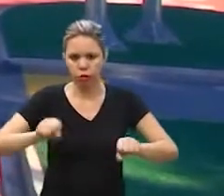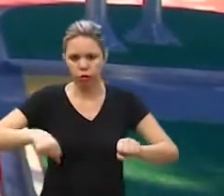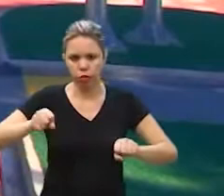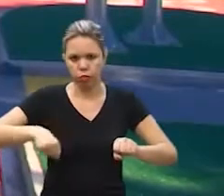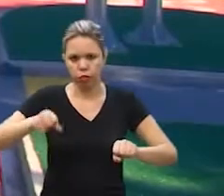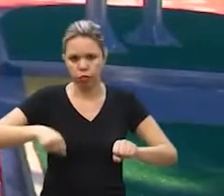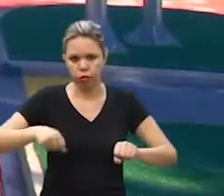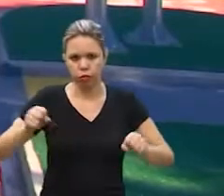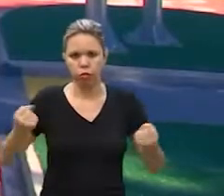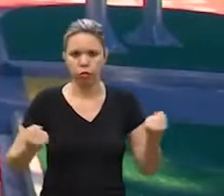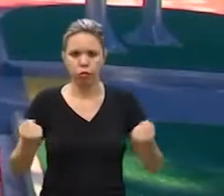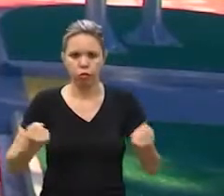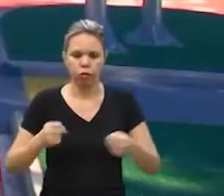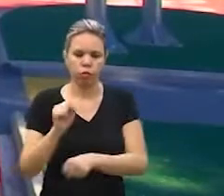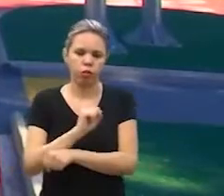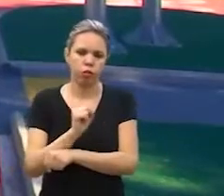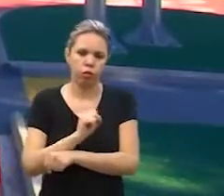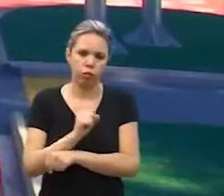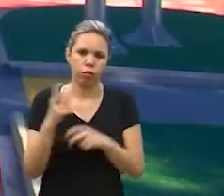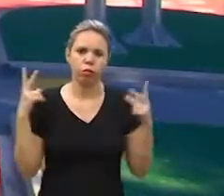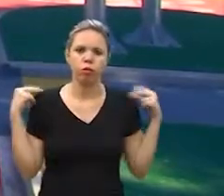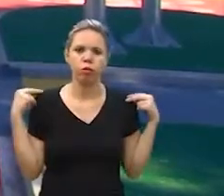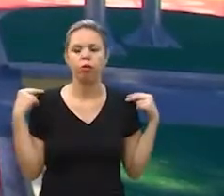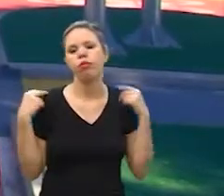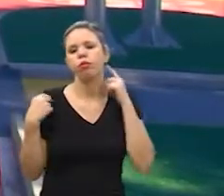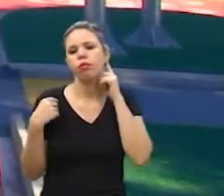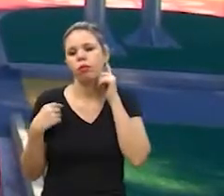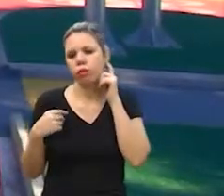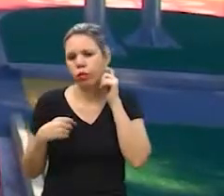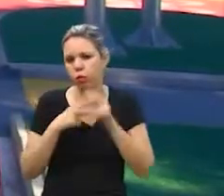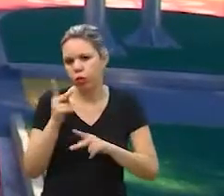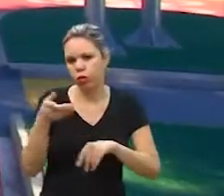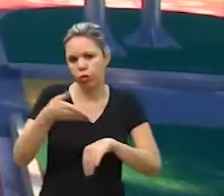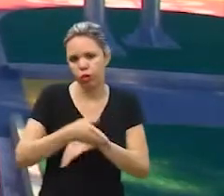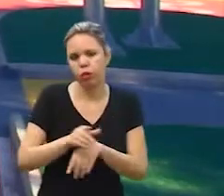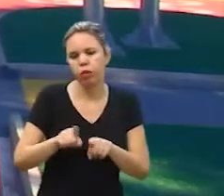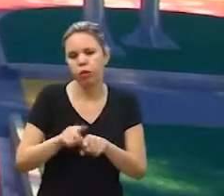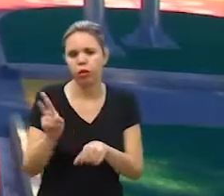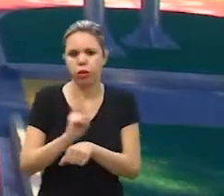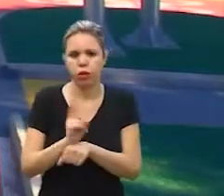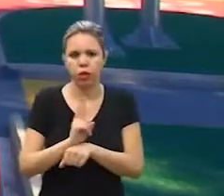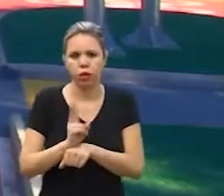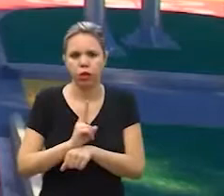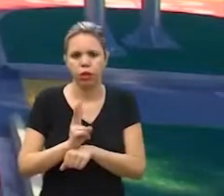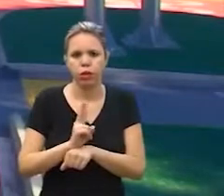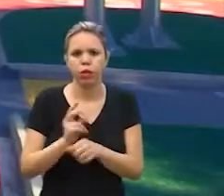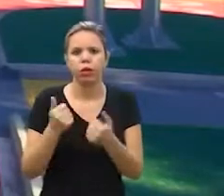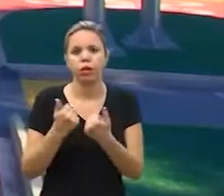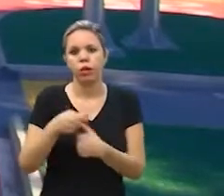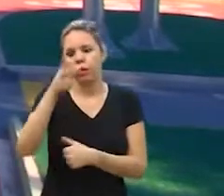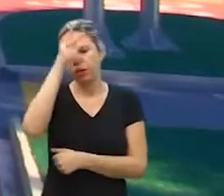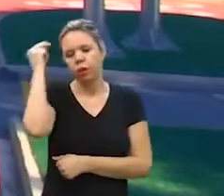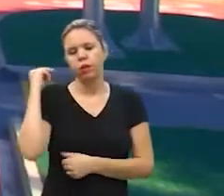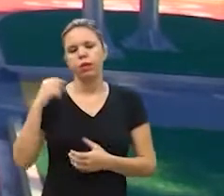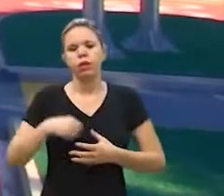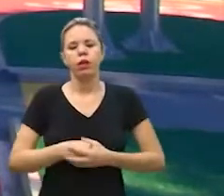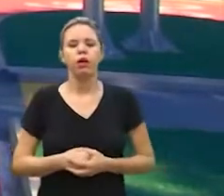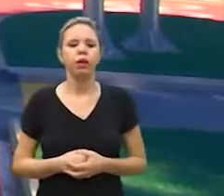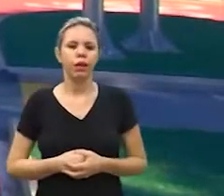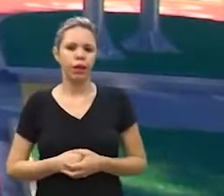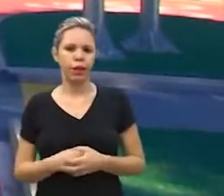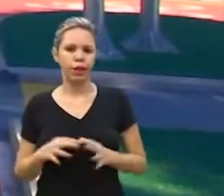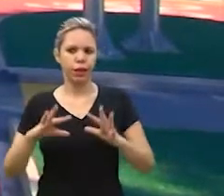para o motociclista, para o motorista, tanto o usuário, para gerar também uma segurança para o usuário do transporte público.